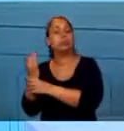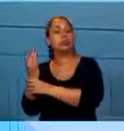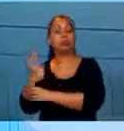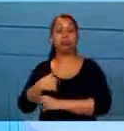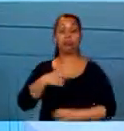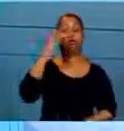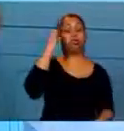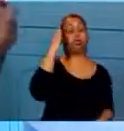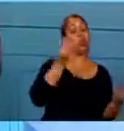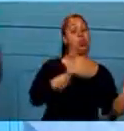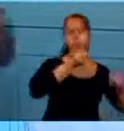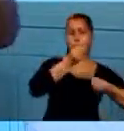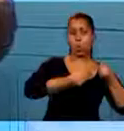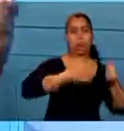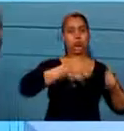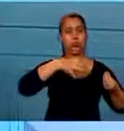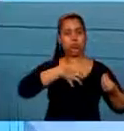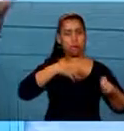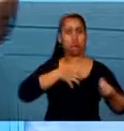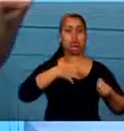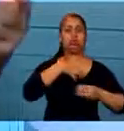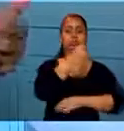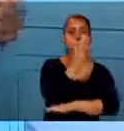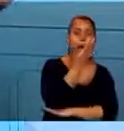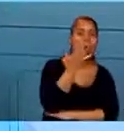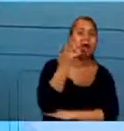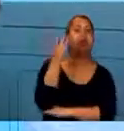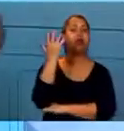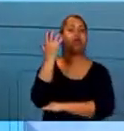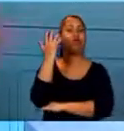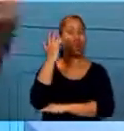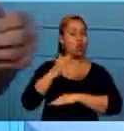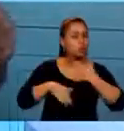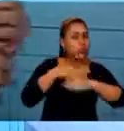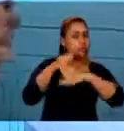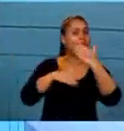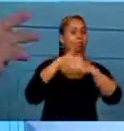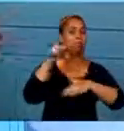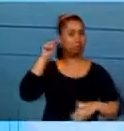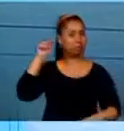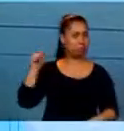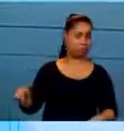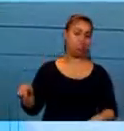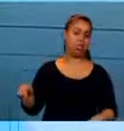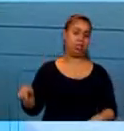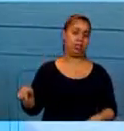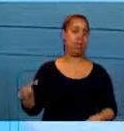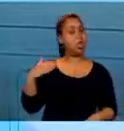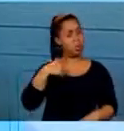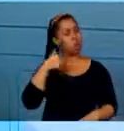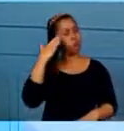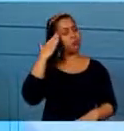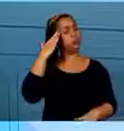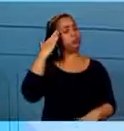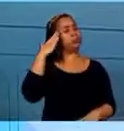semente germina, quais são as funções dos hormônios, o desenvolvimento dessa